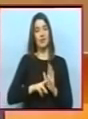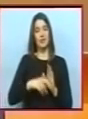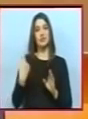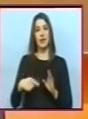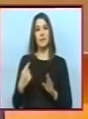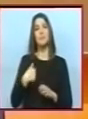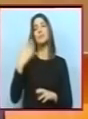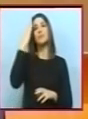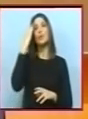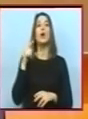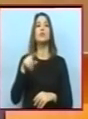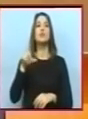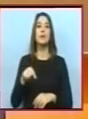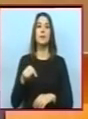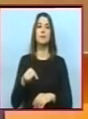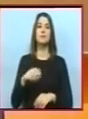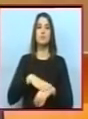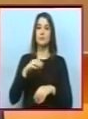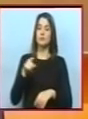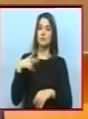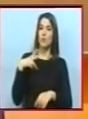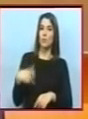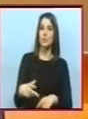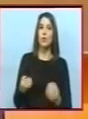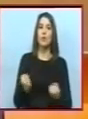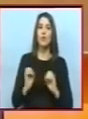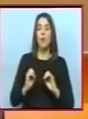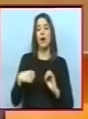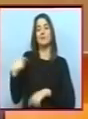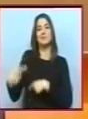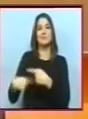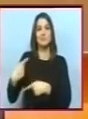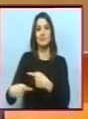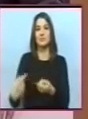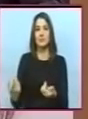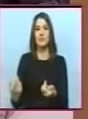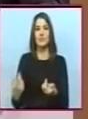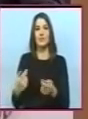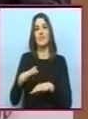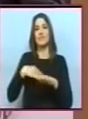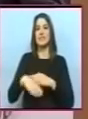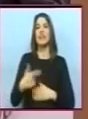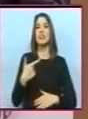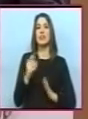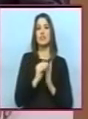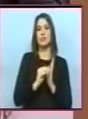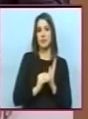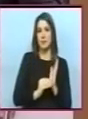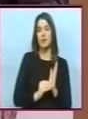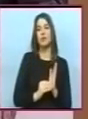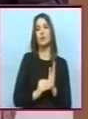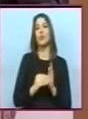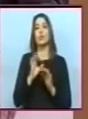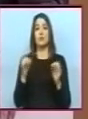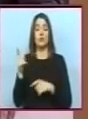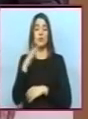razões pelas quais em Portugal não há uma grande tradição de fazer testamento, embora, como